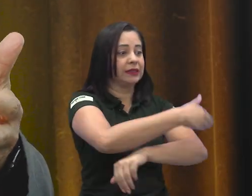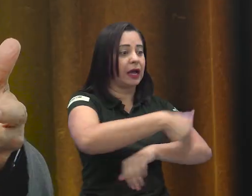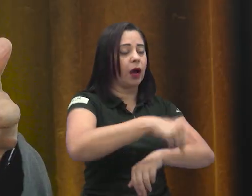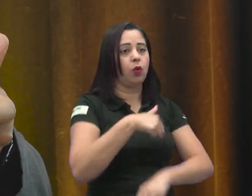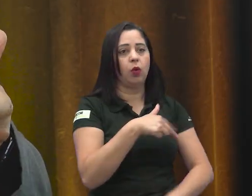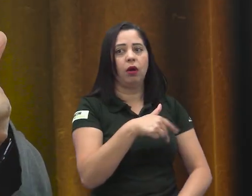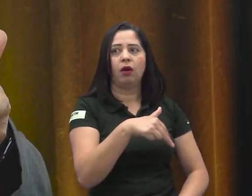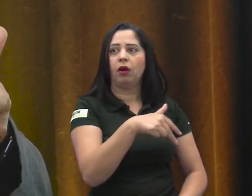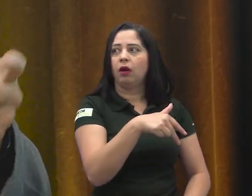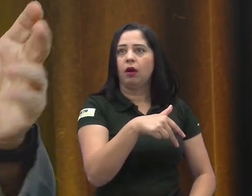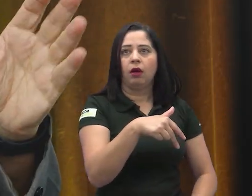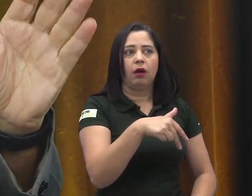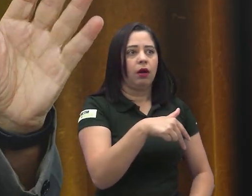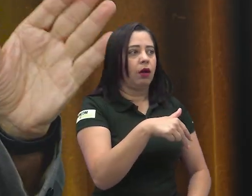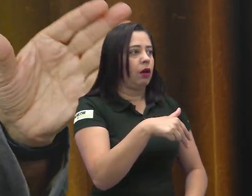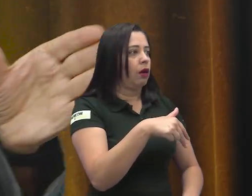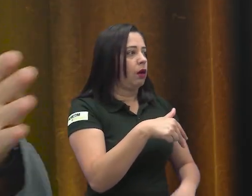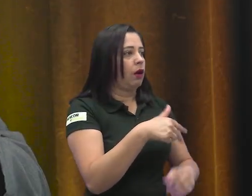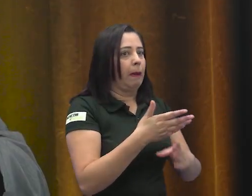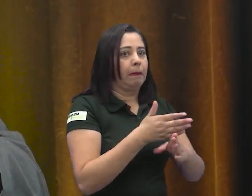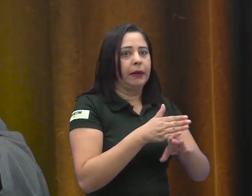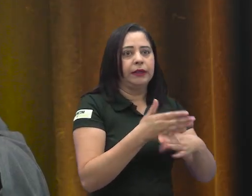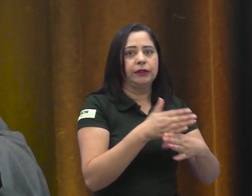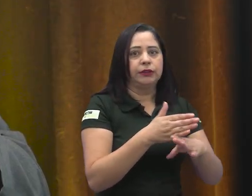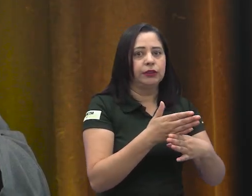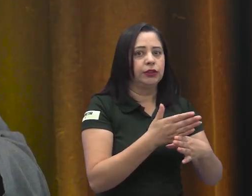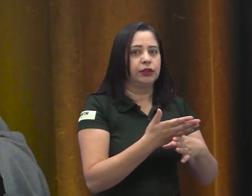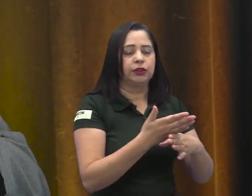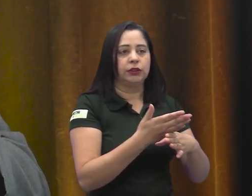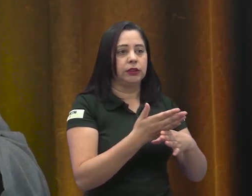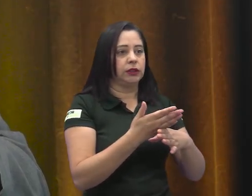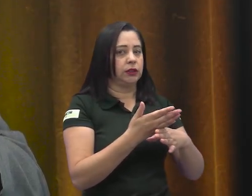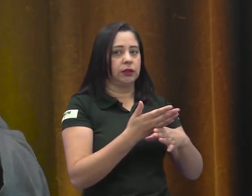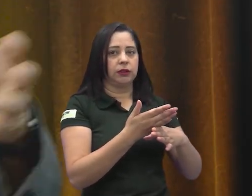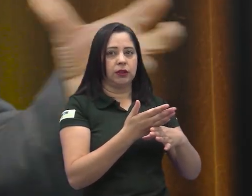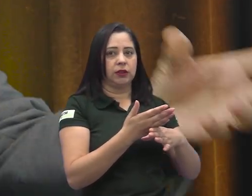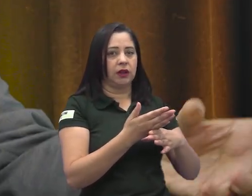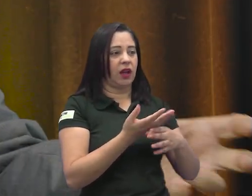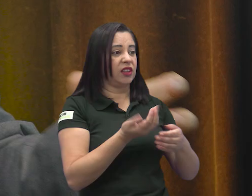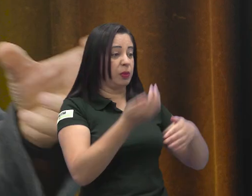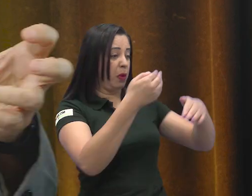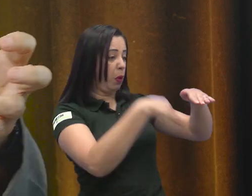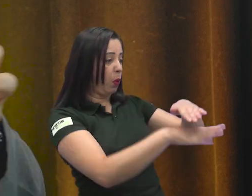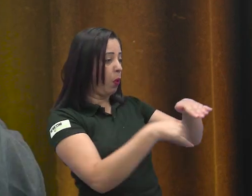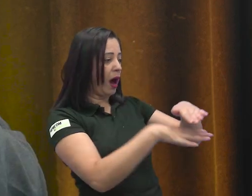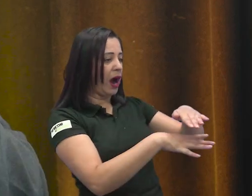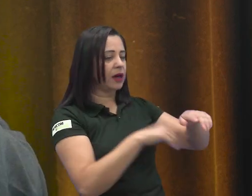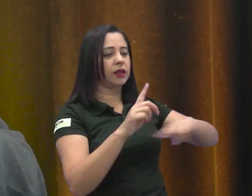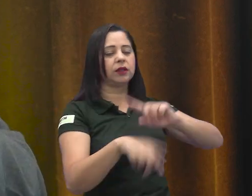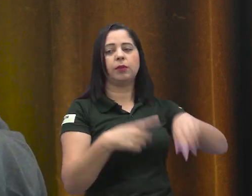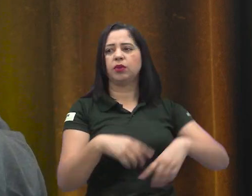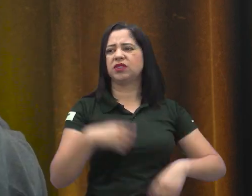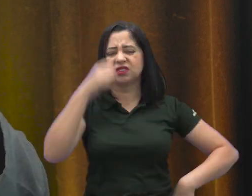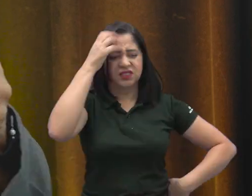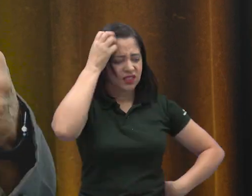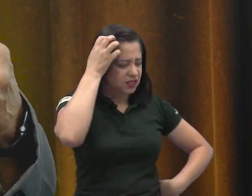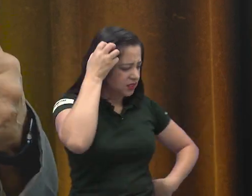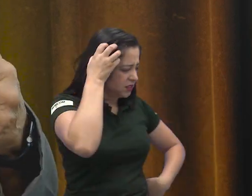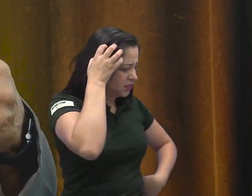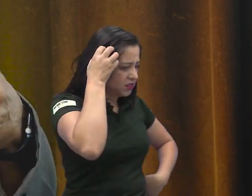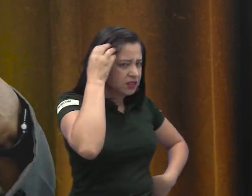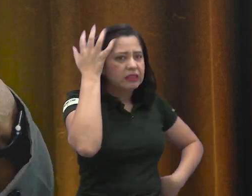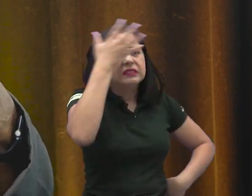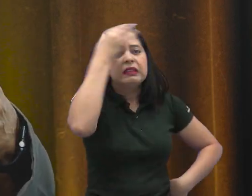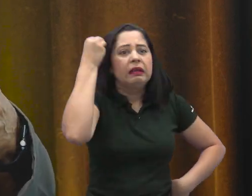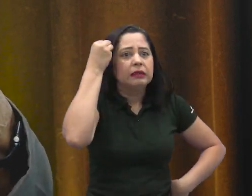no shopping, começa a ter dificuldade de orientação espacial, guarda as coisas em casa e não acha.